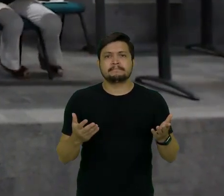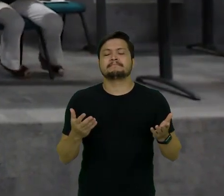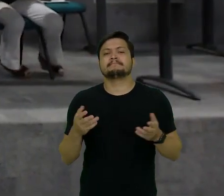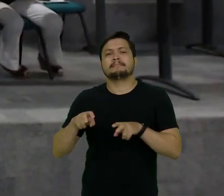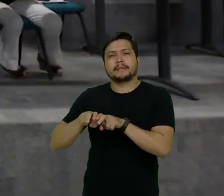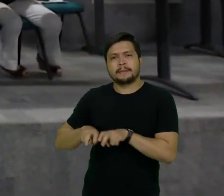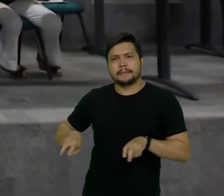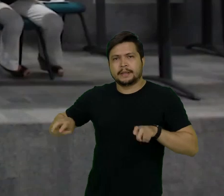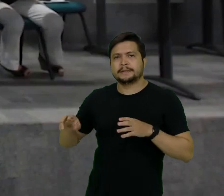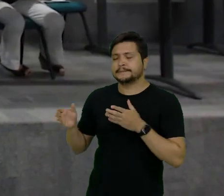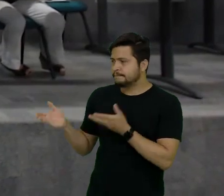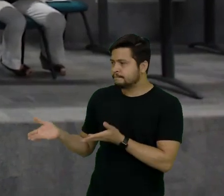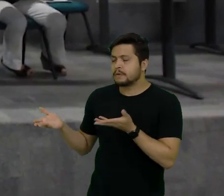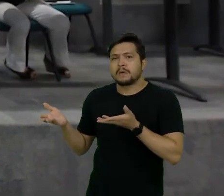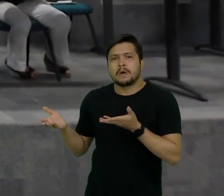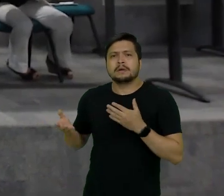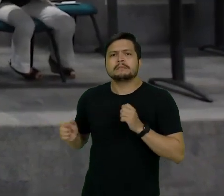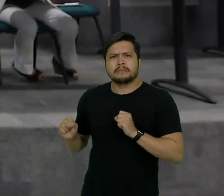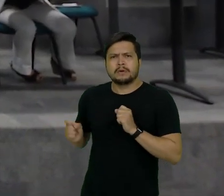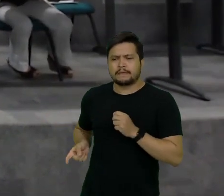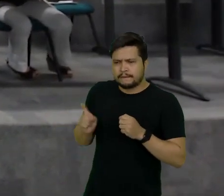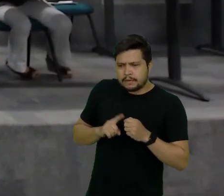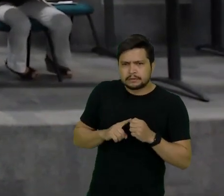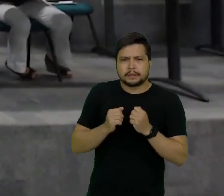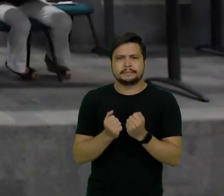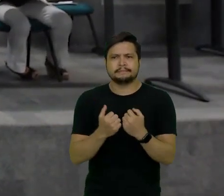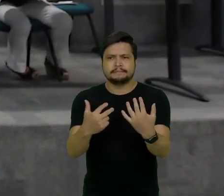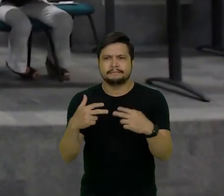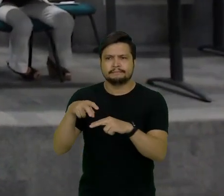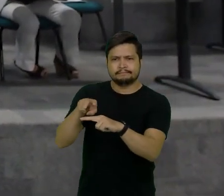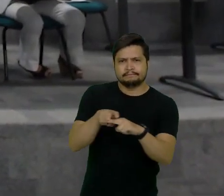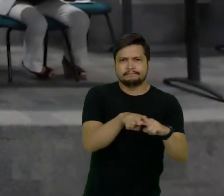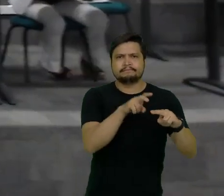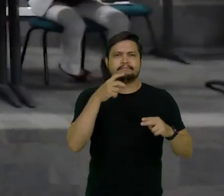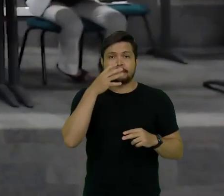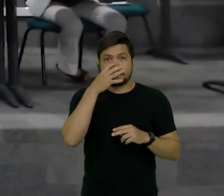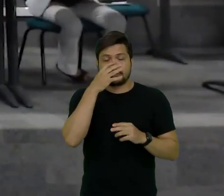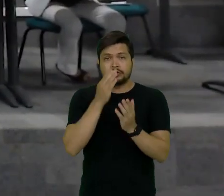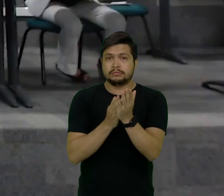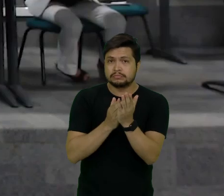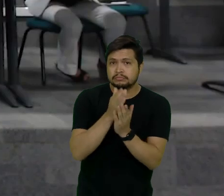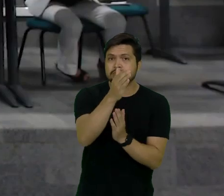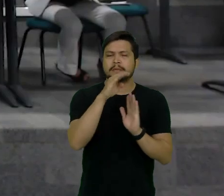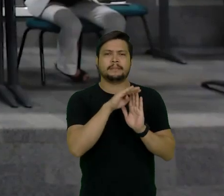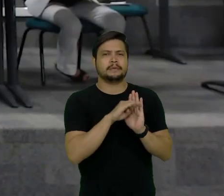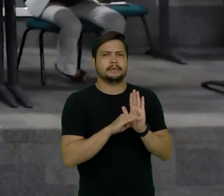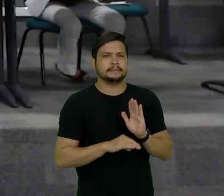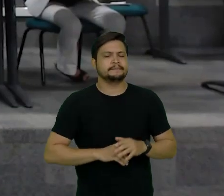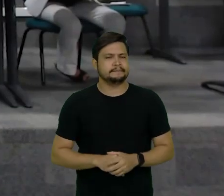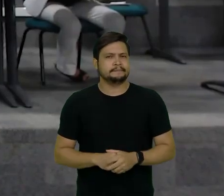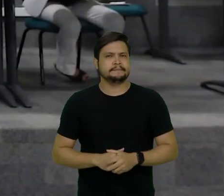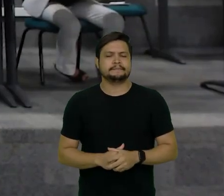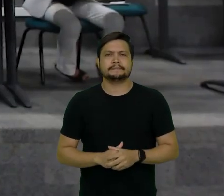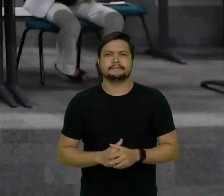Agradecemos a presença dos componentes da mesa diretiva e os convidamos a ocupar o lugar no auditório para assistirem à continuidade da